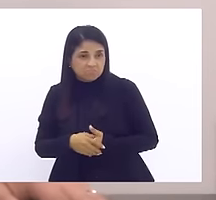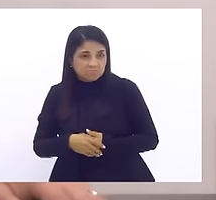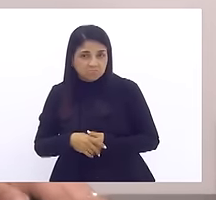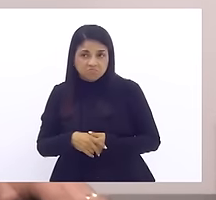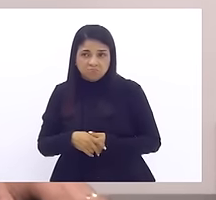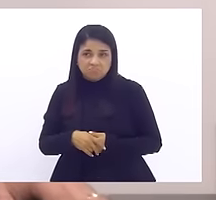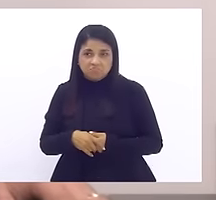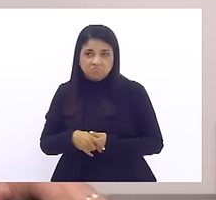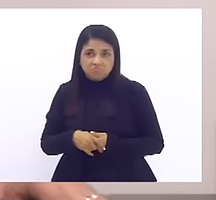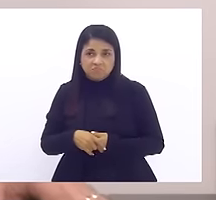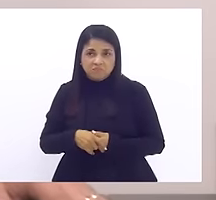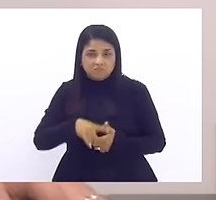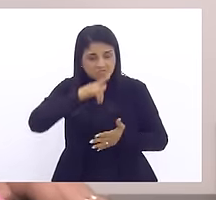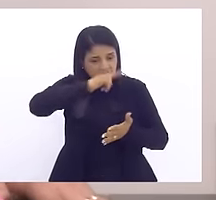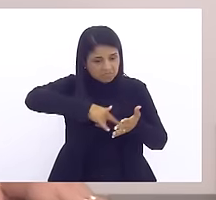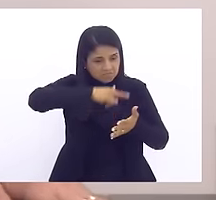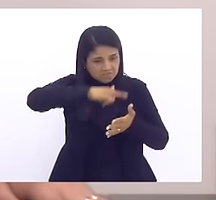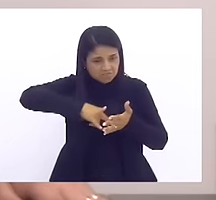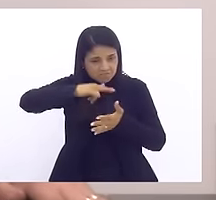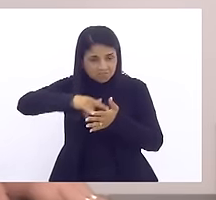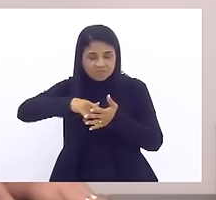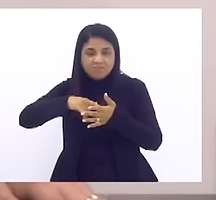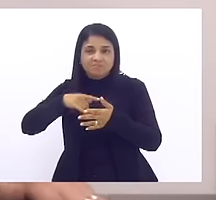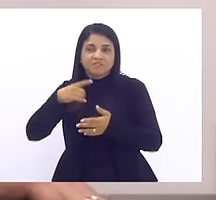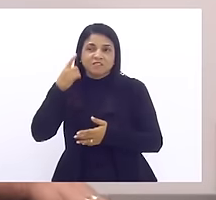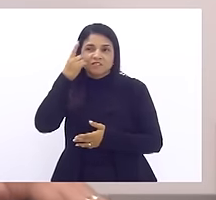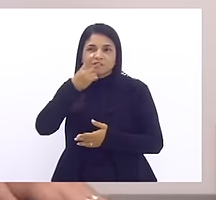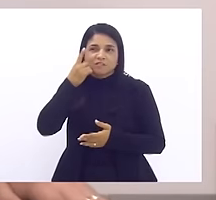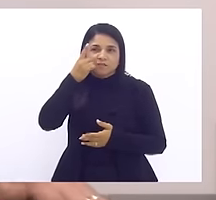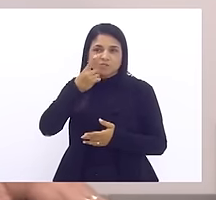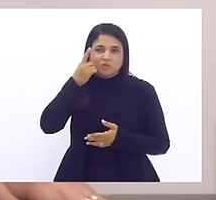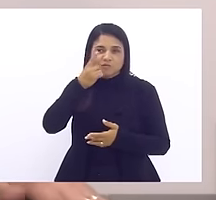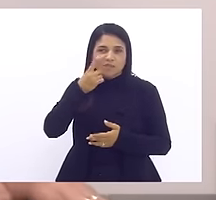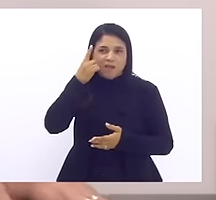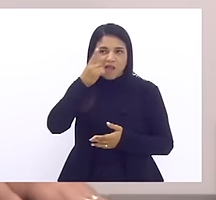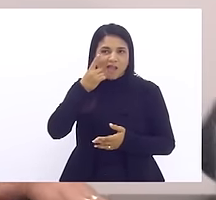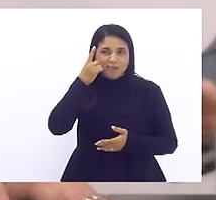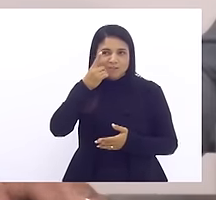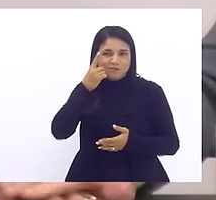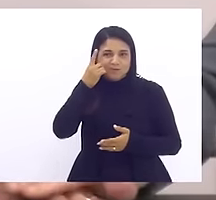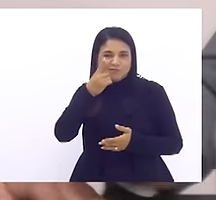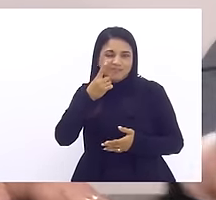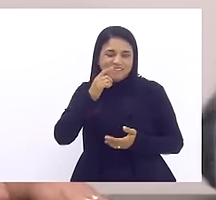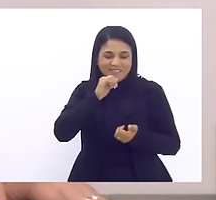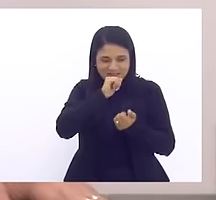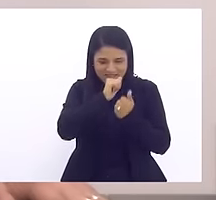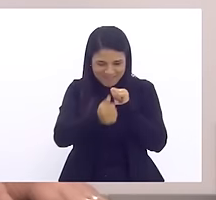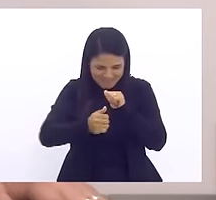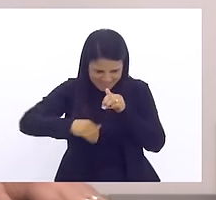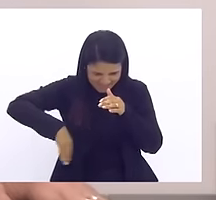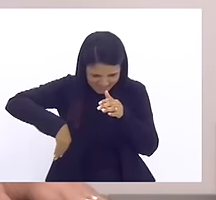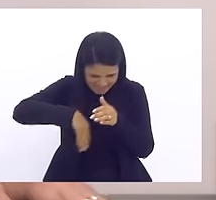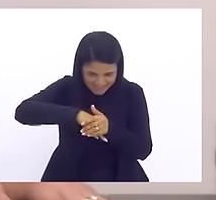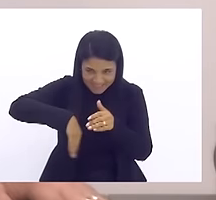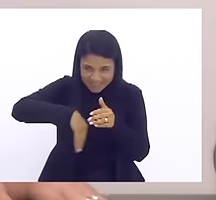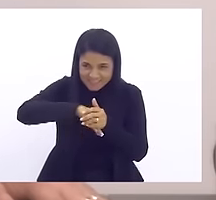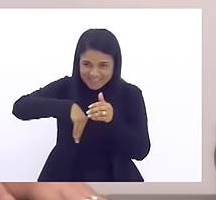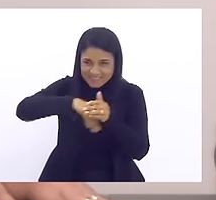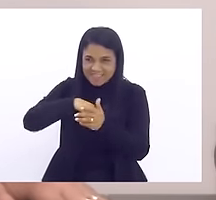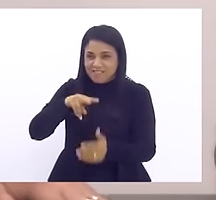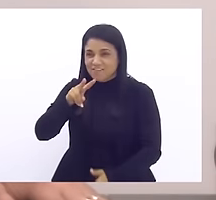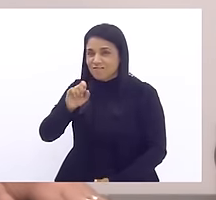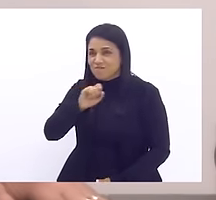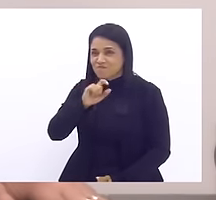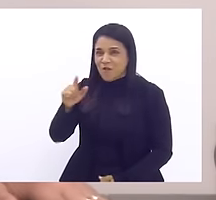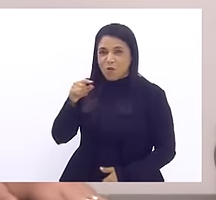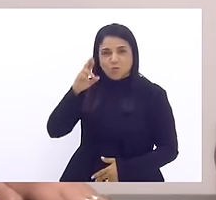organizada pelada dos deputados organizada pelo 9 Vereador Val do Ceasa o dono do nosso time E aí a próxima